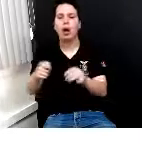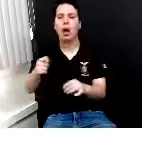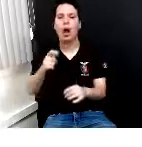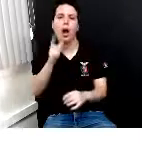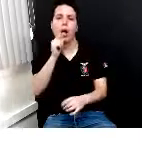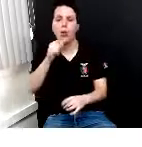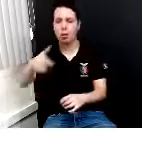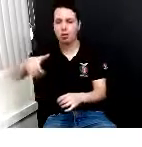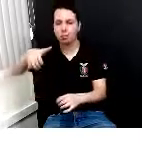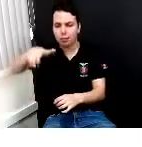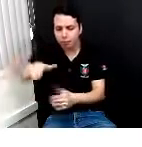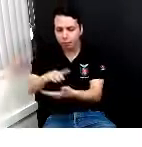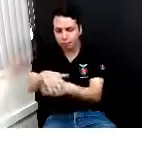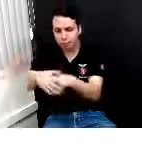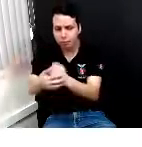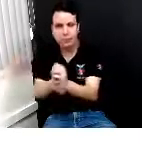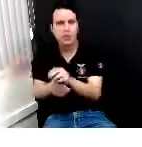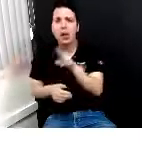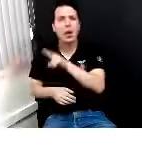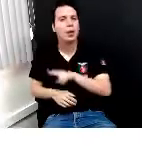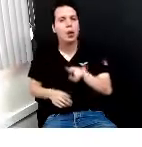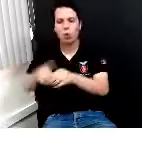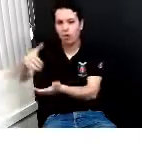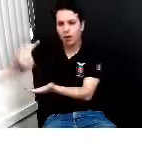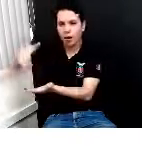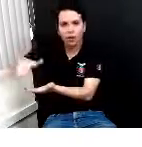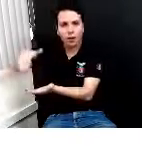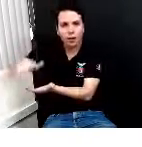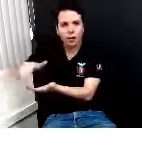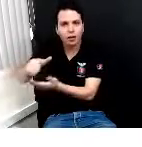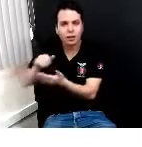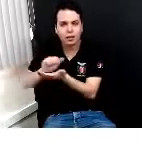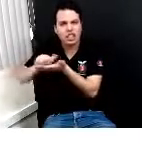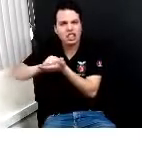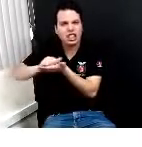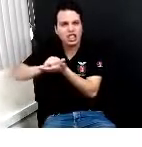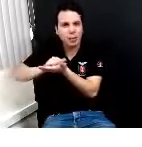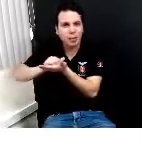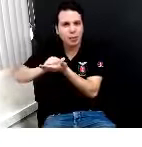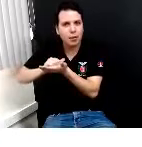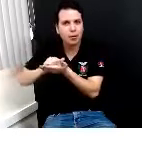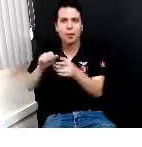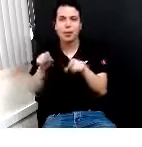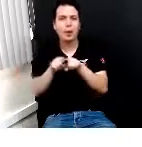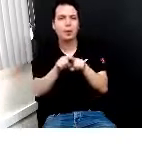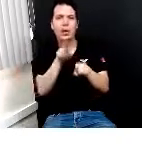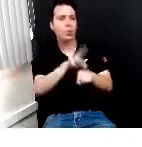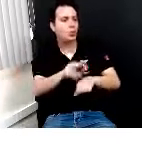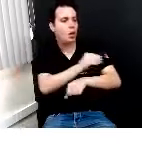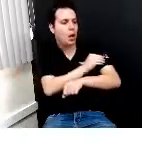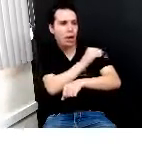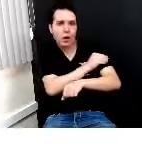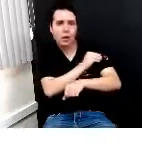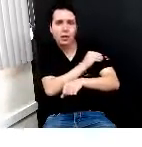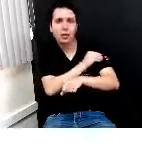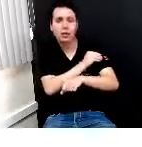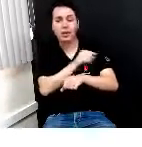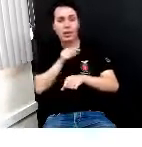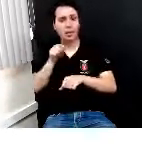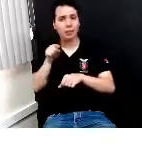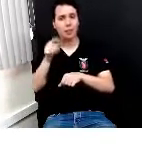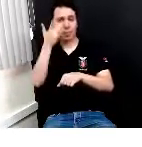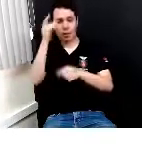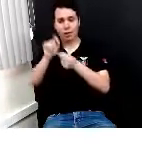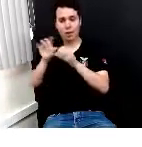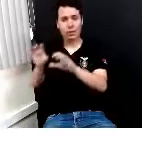usar adequadamente o sabonete, as medidas de asepsia, por si só, não contribui para evitar a propagação de vírus,